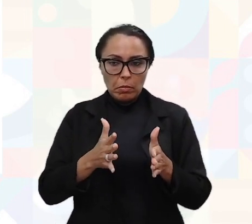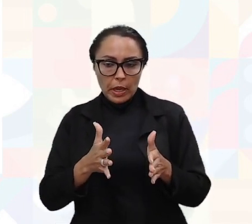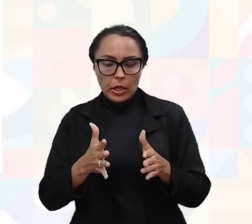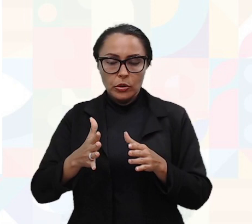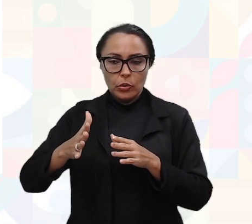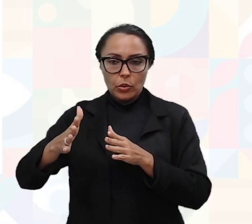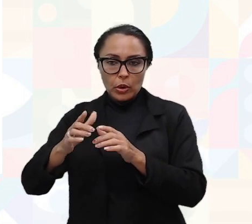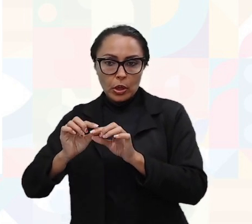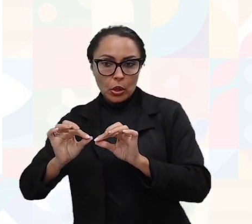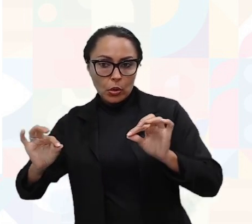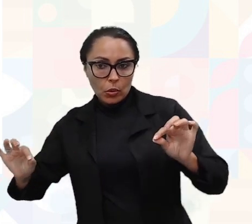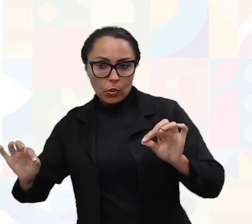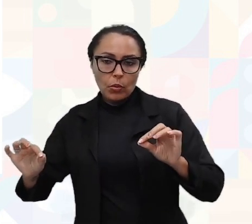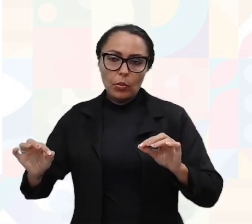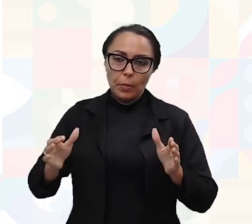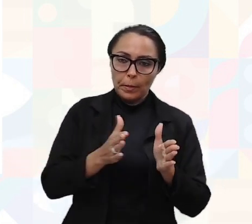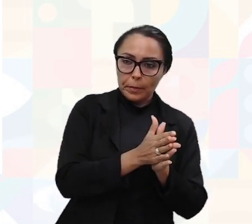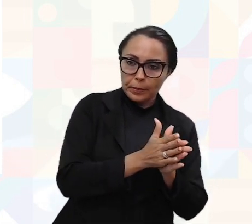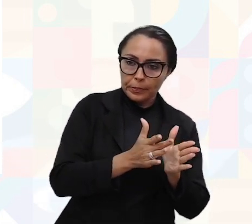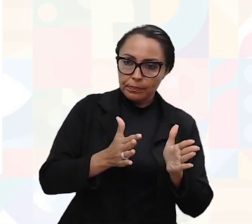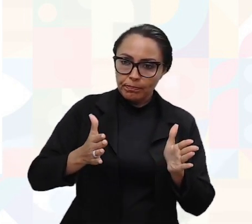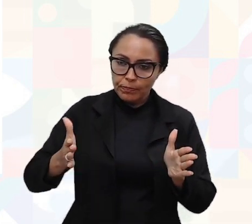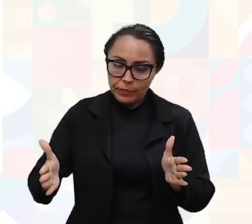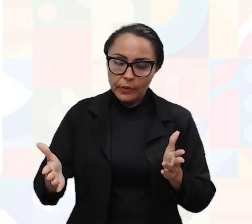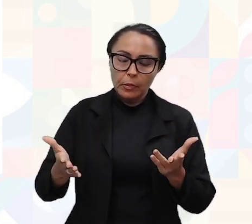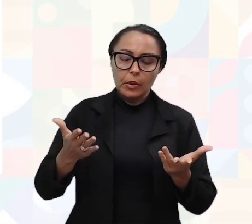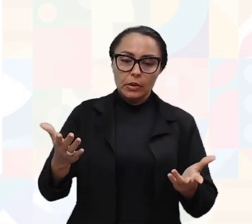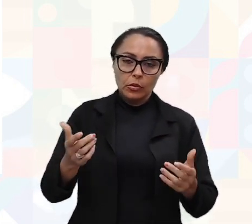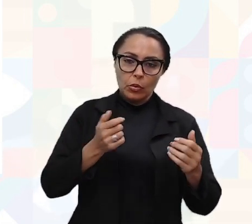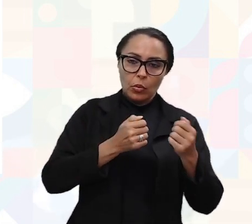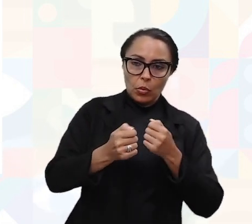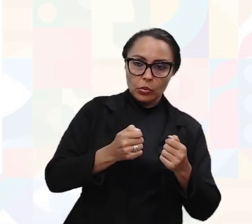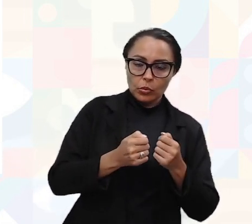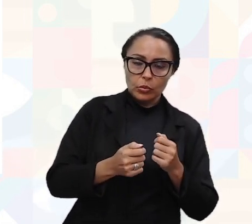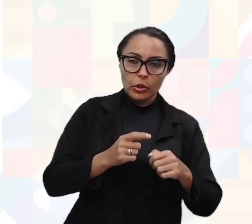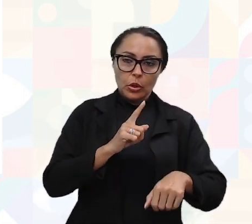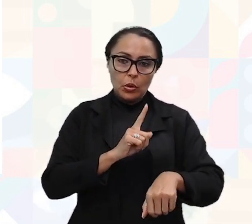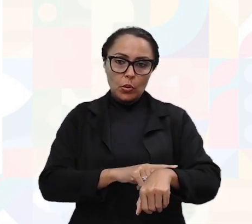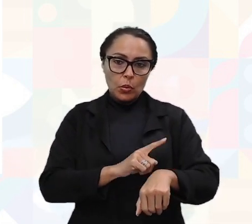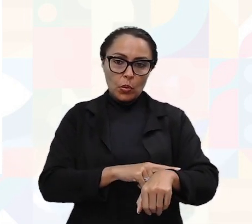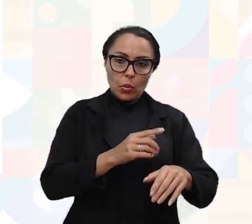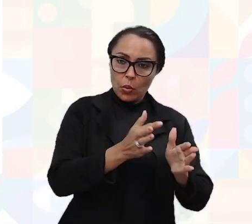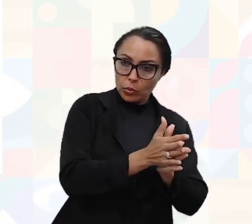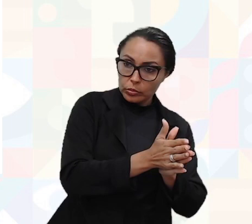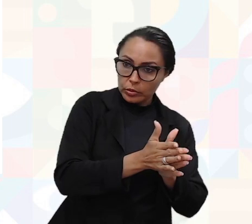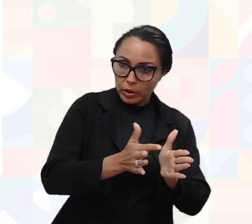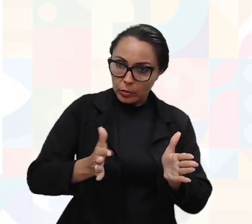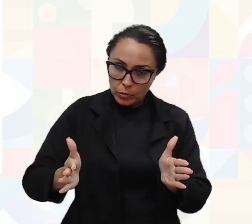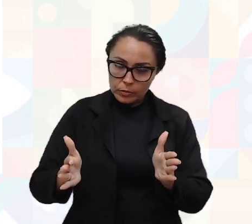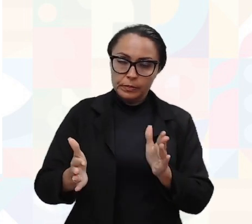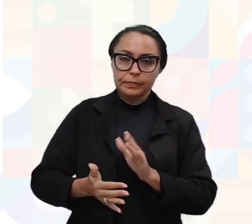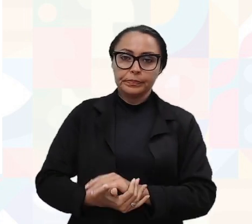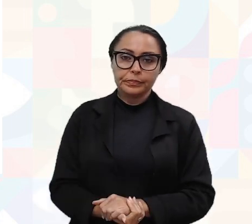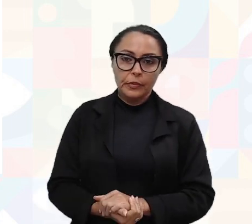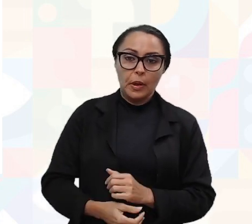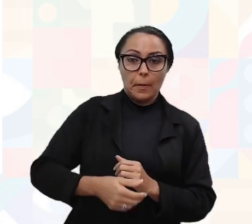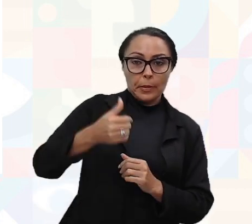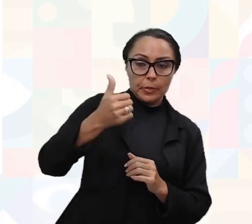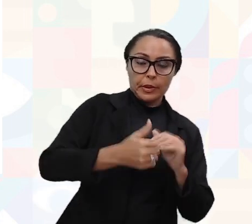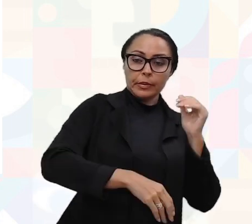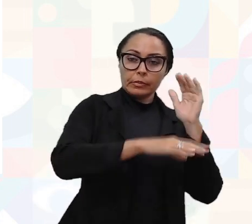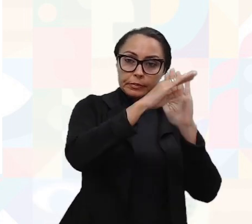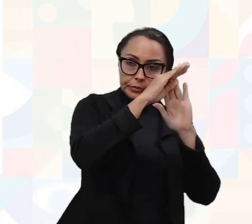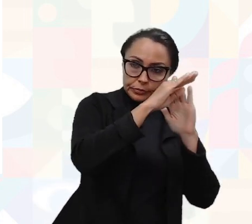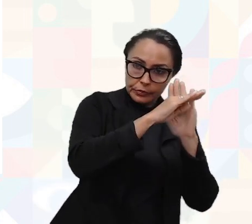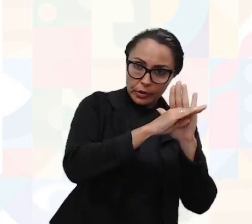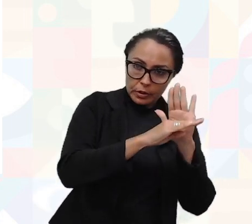os prazos, ó, a importância do planejamento ao controle e aqui o tempo. Então eu tenho, primeiro eu planejo, usando previsão de